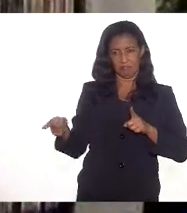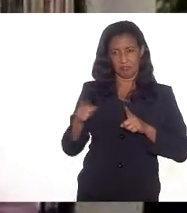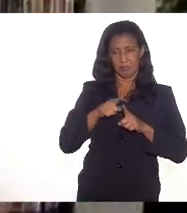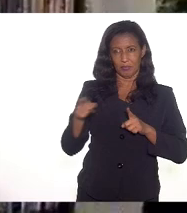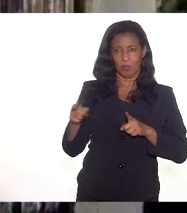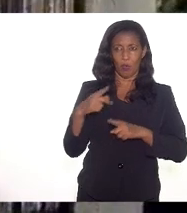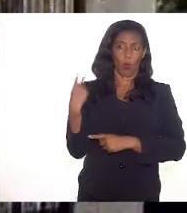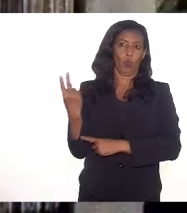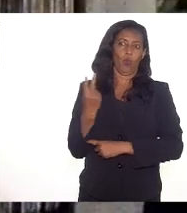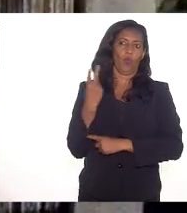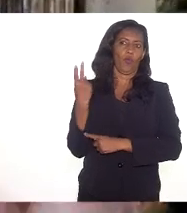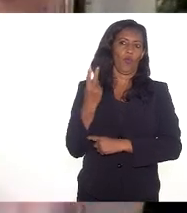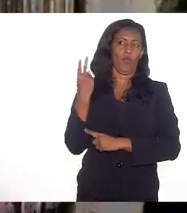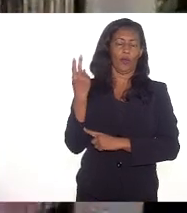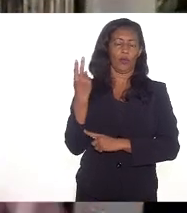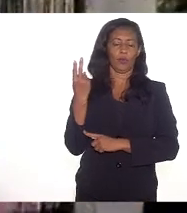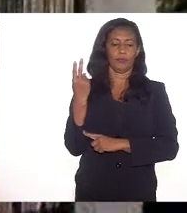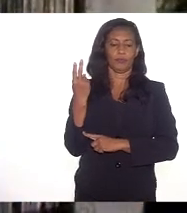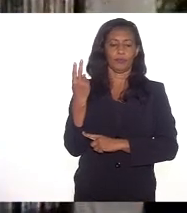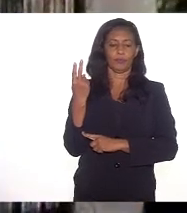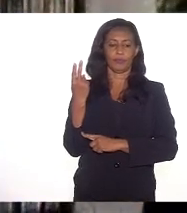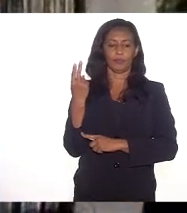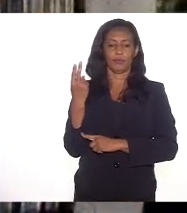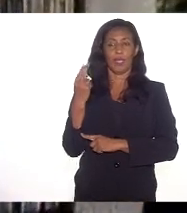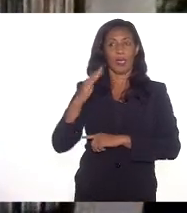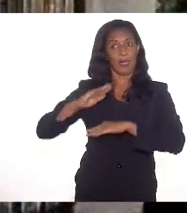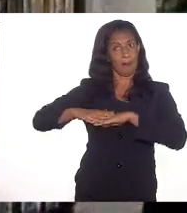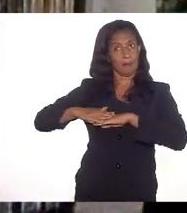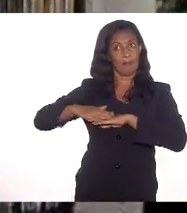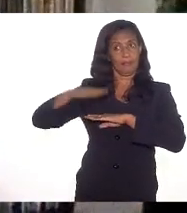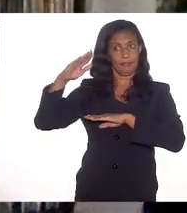neste mesmo período, o valor era até ligeiramente maior.